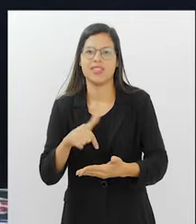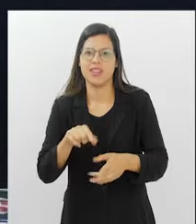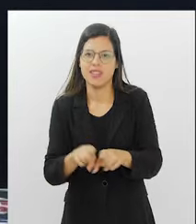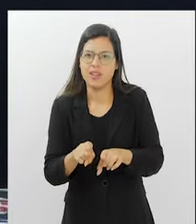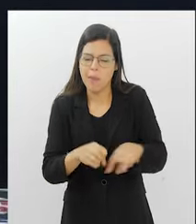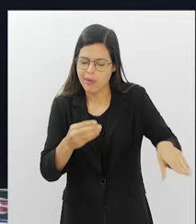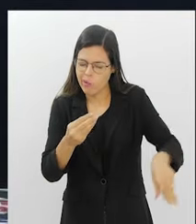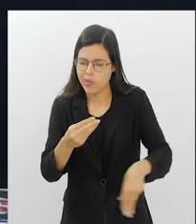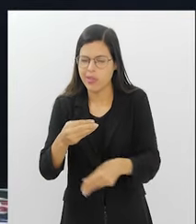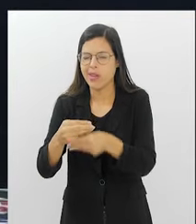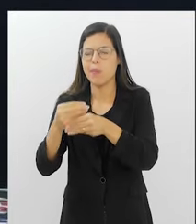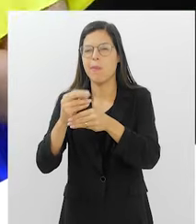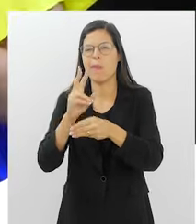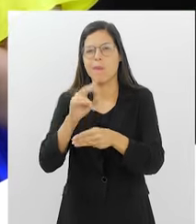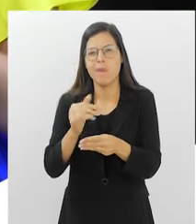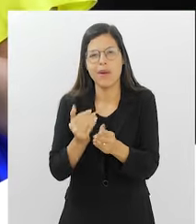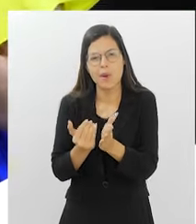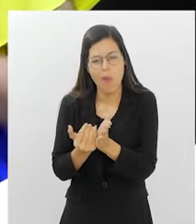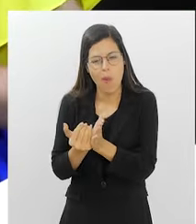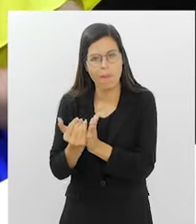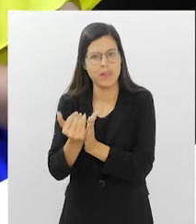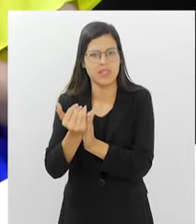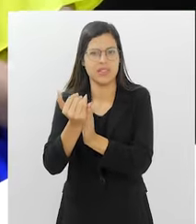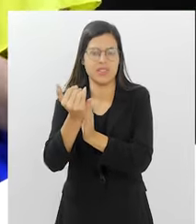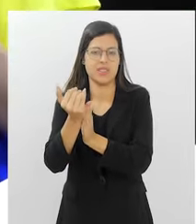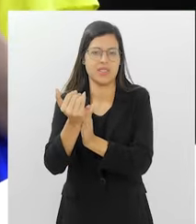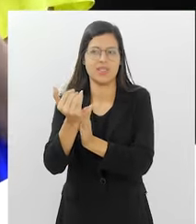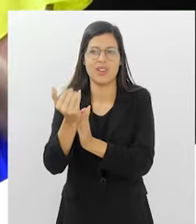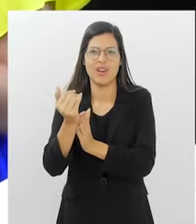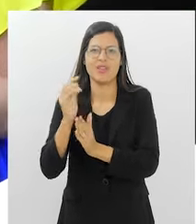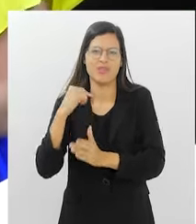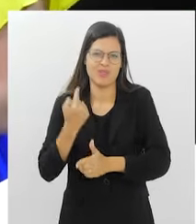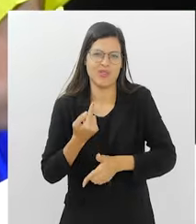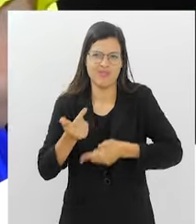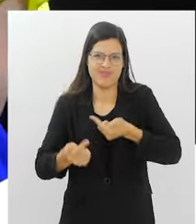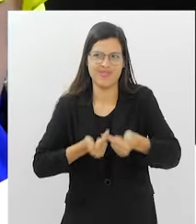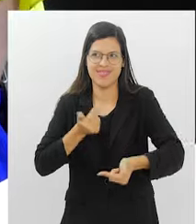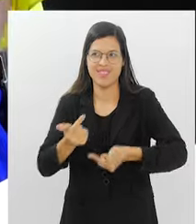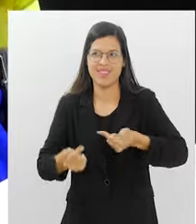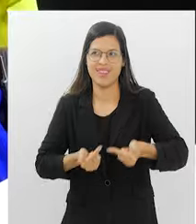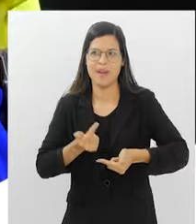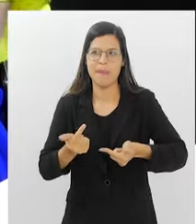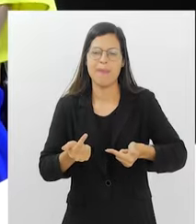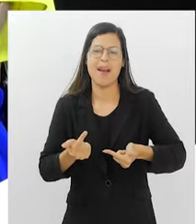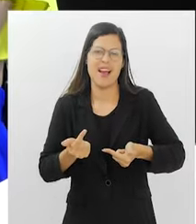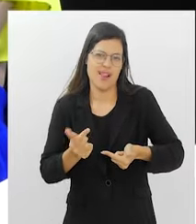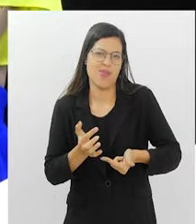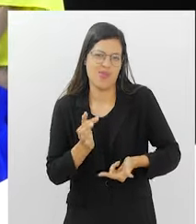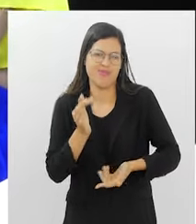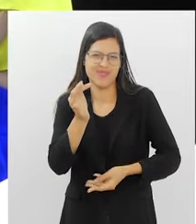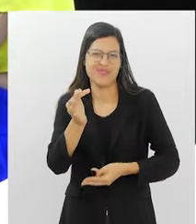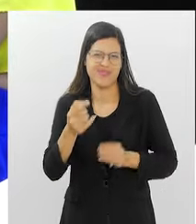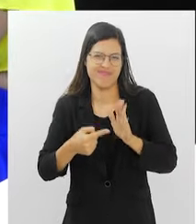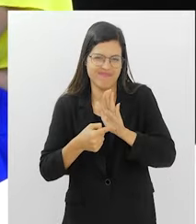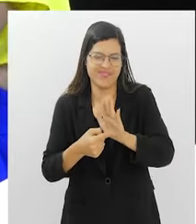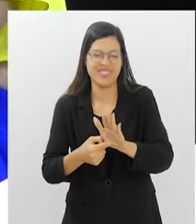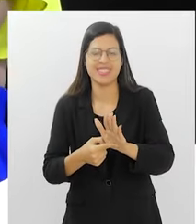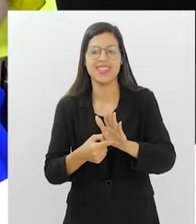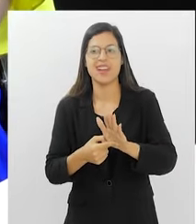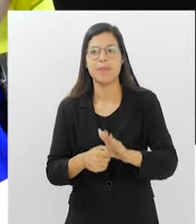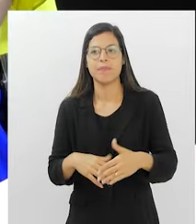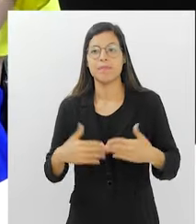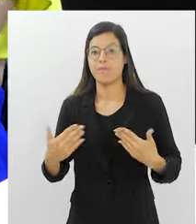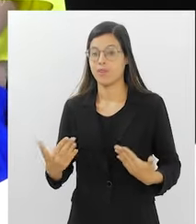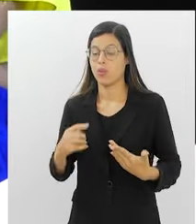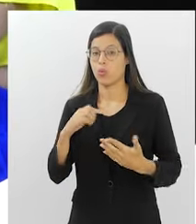vai nascendo um embrião Zinho do que do nosso trabalho que tá por vir o que está por vir né mas assim